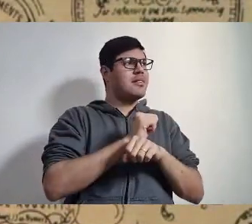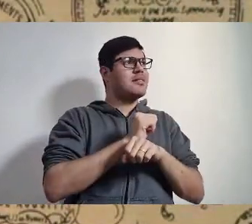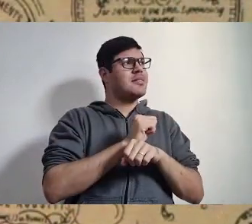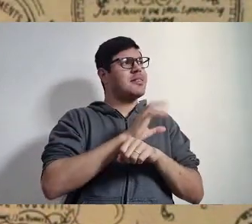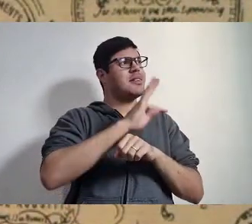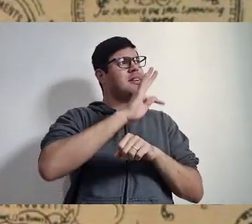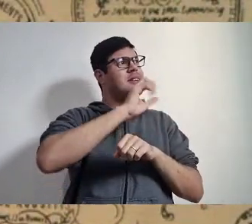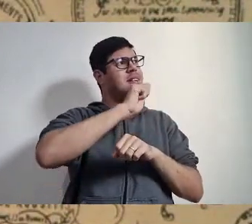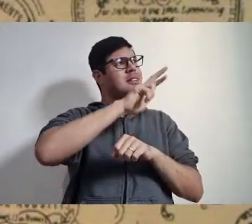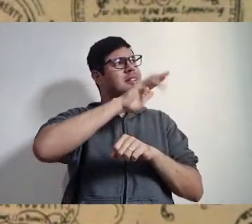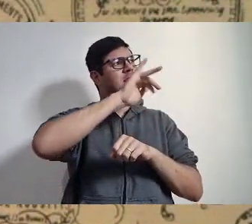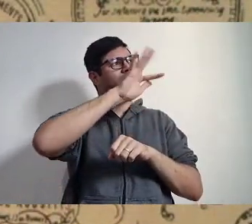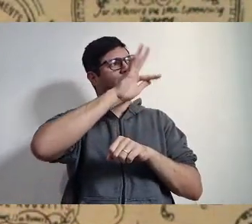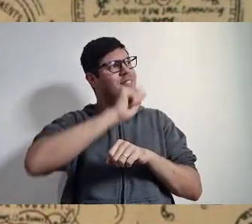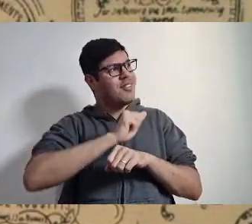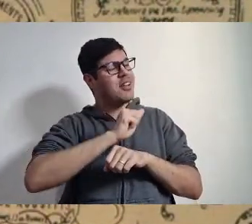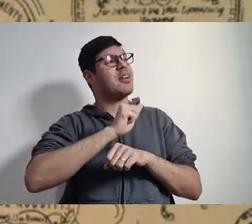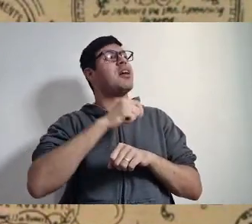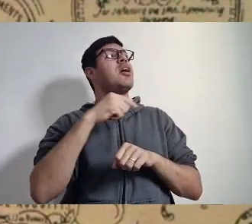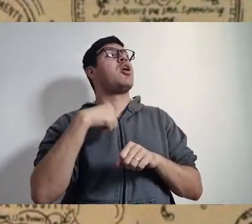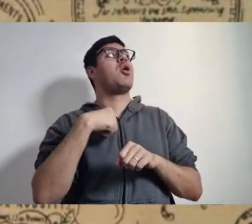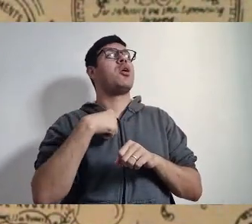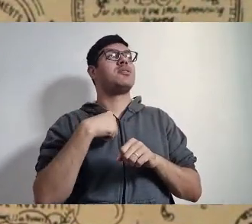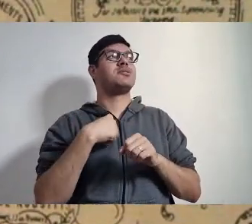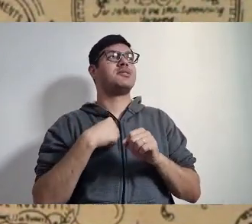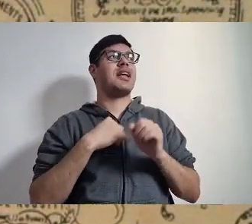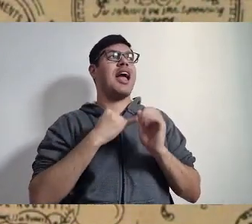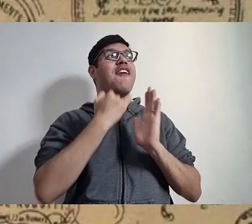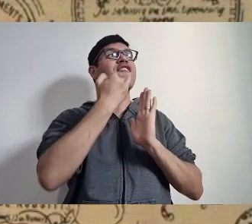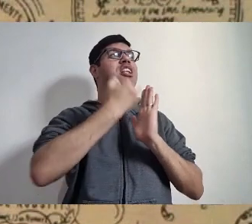colocado como é hoje, né, apenas com a inflação.